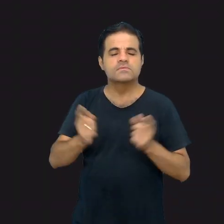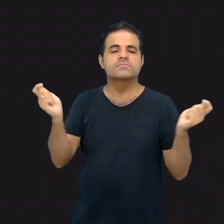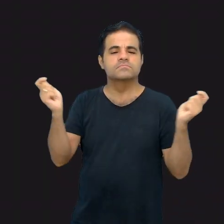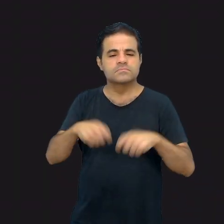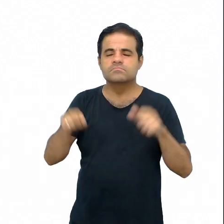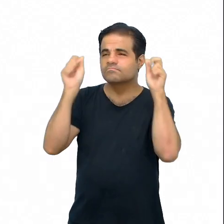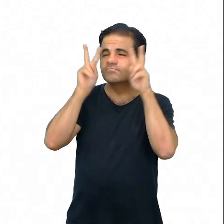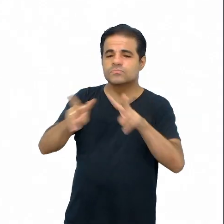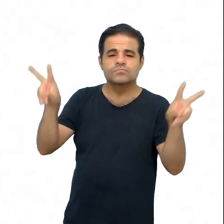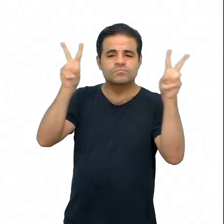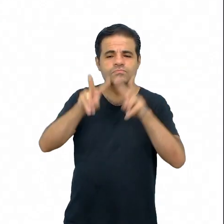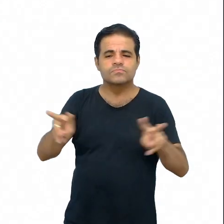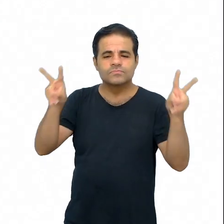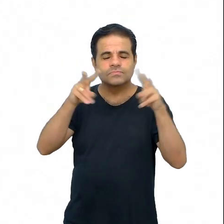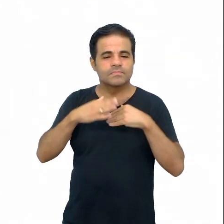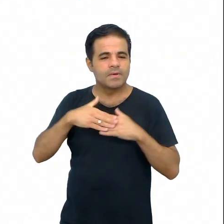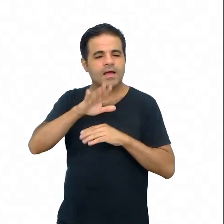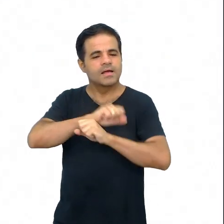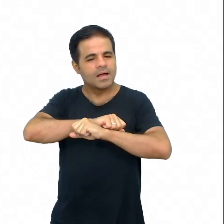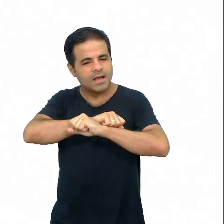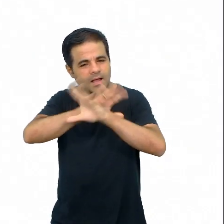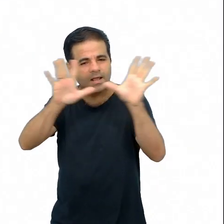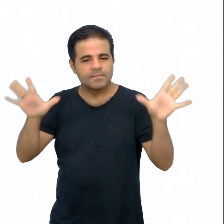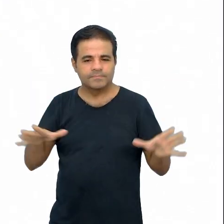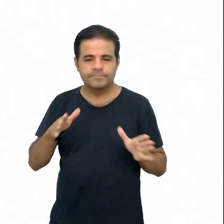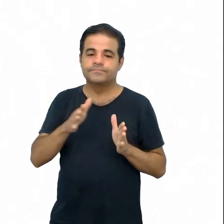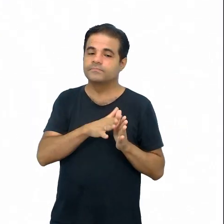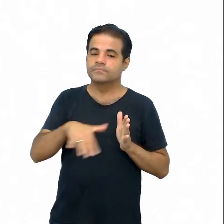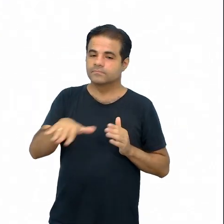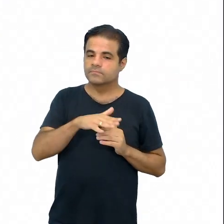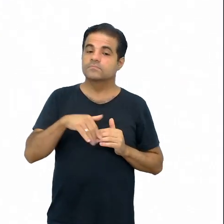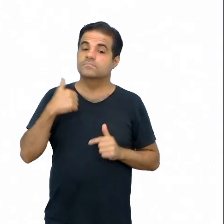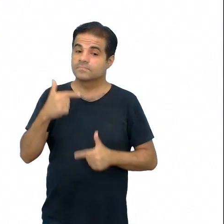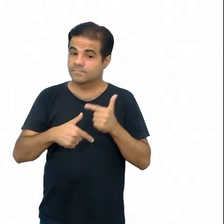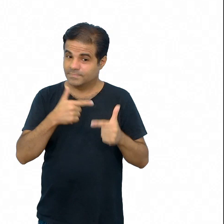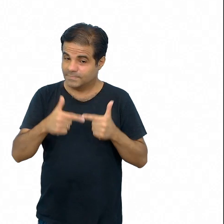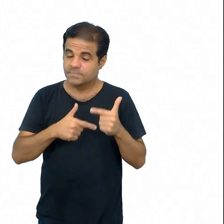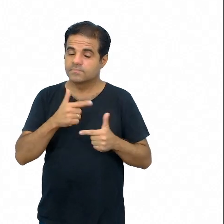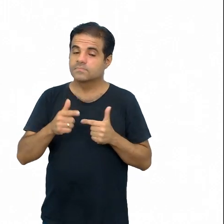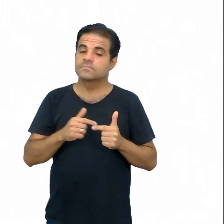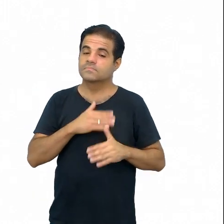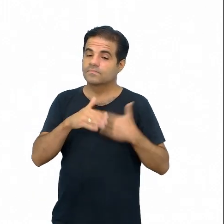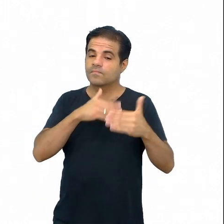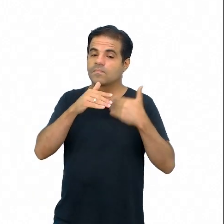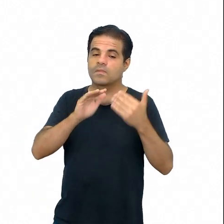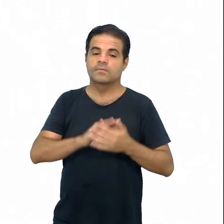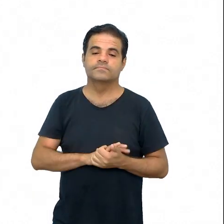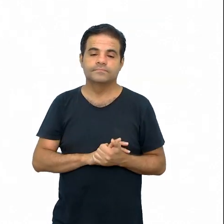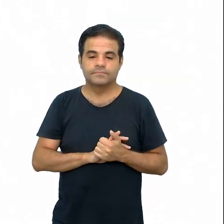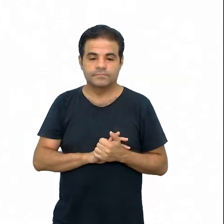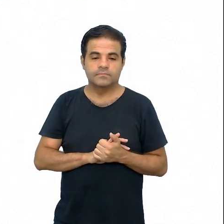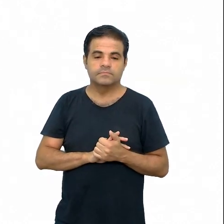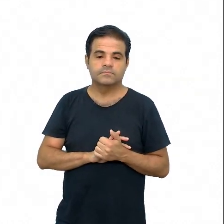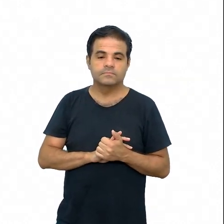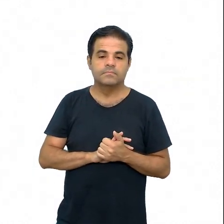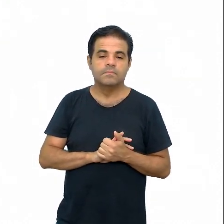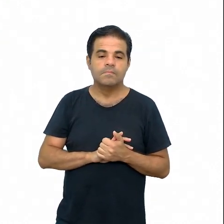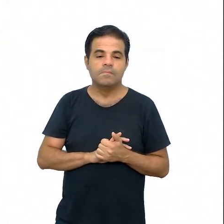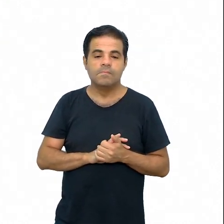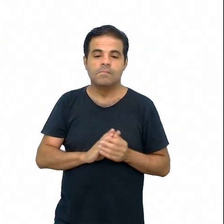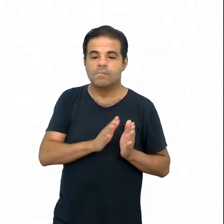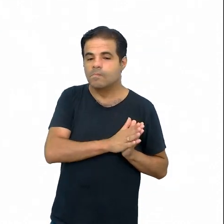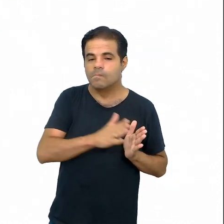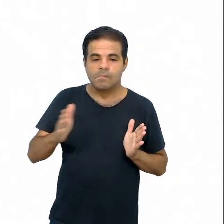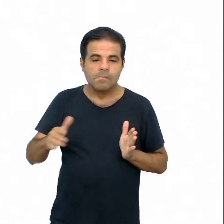possam visualizar, né, com maior clareza os nossos trabalhos aqui desenvolvidos. Então, hoje, essa formação